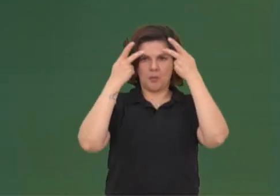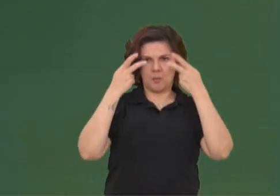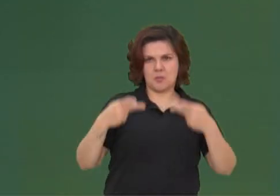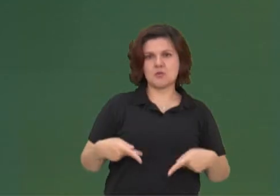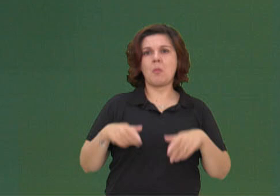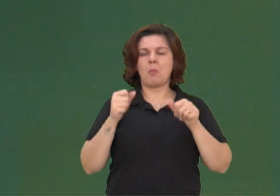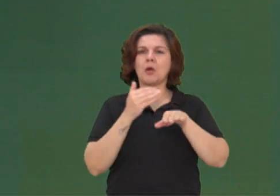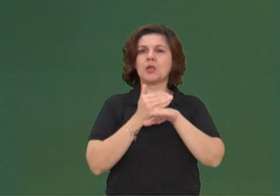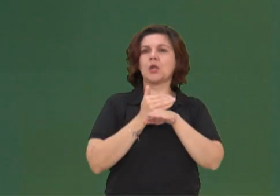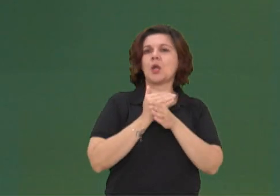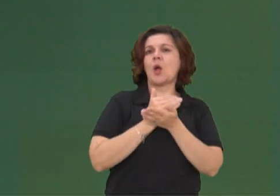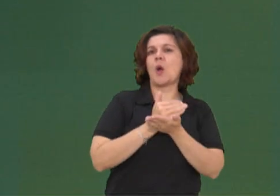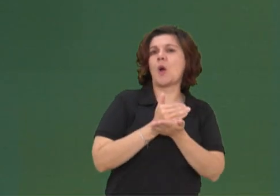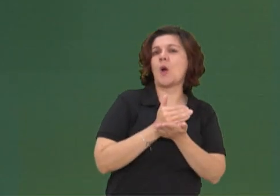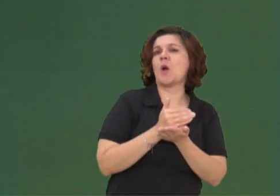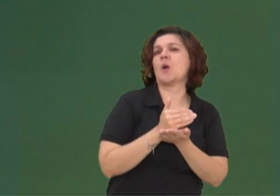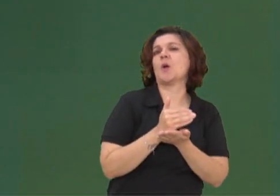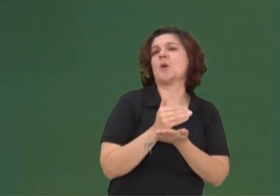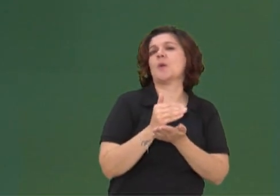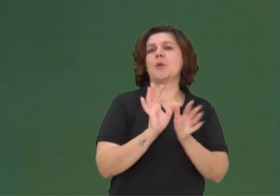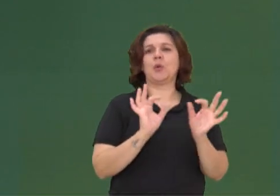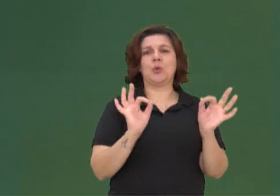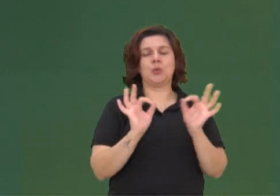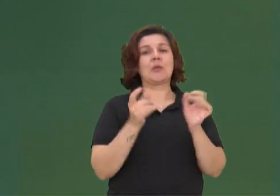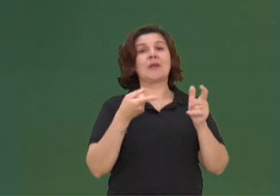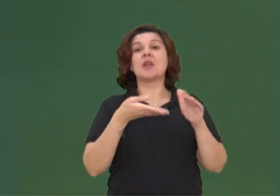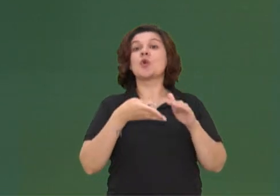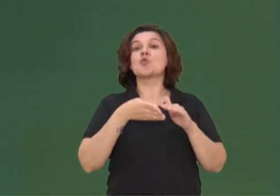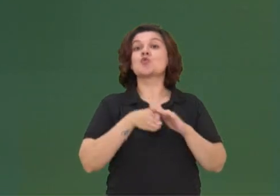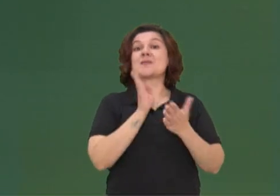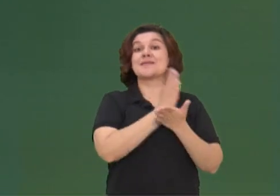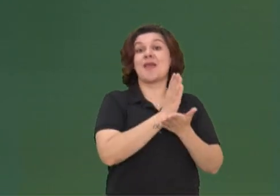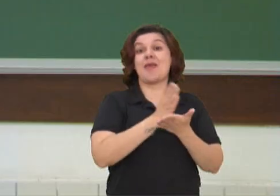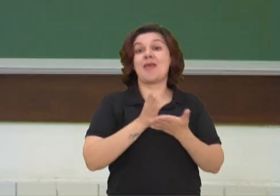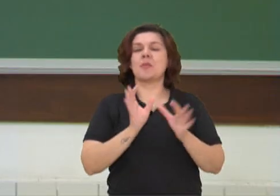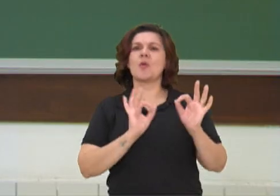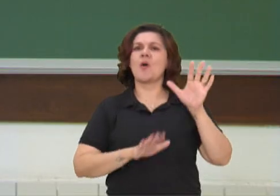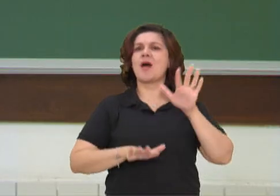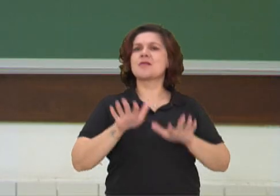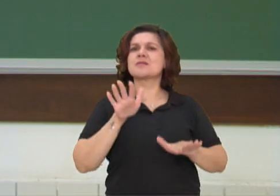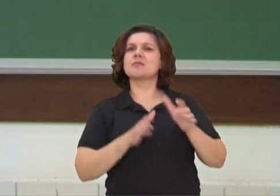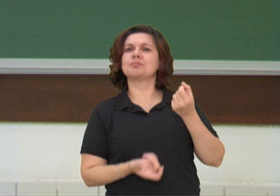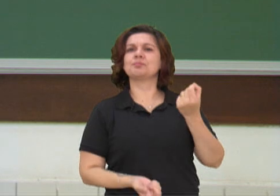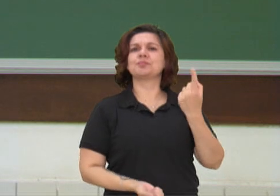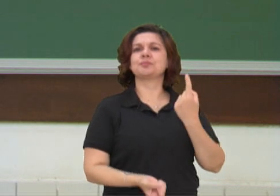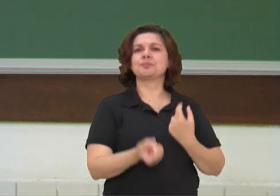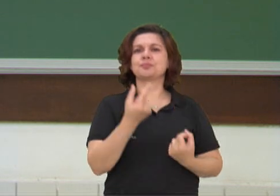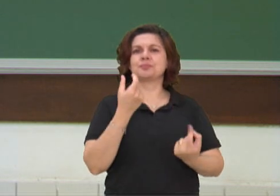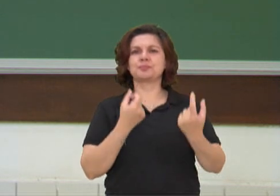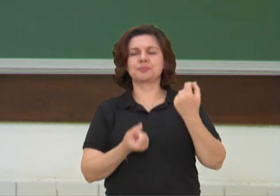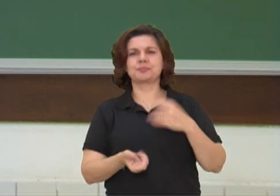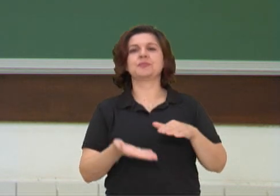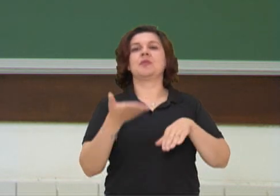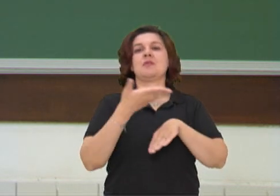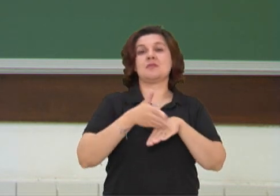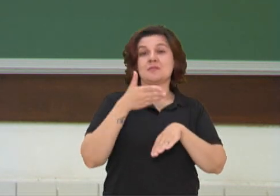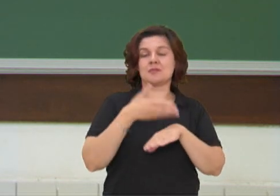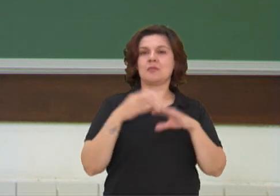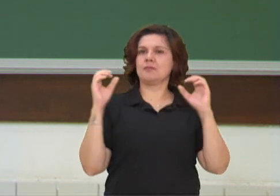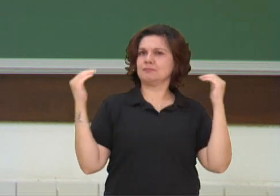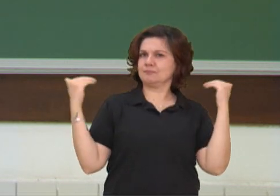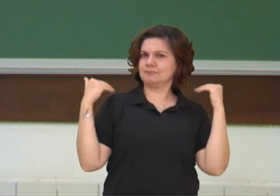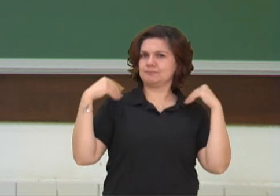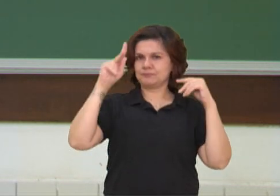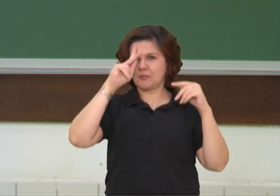são iniciantes, elas também, que não têm muito hábito de praticar atividade física, elas também podem usar ali os exercícios ali de resistência, de